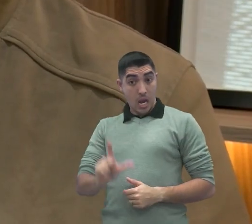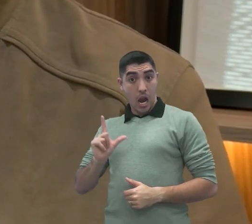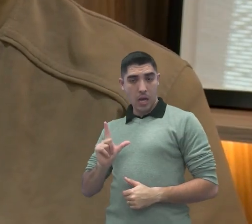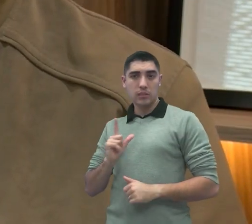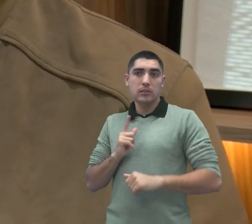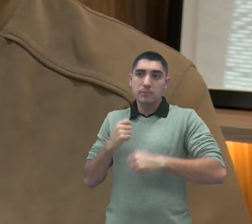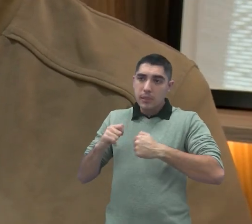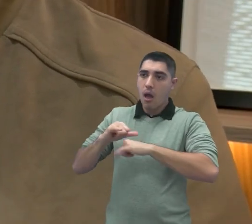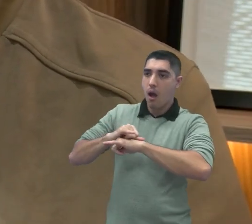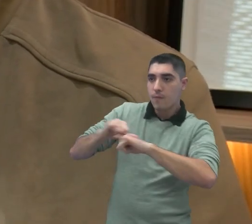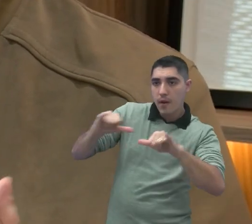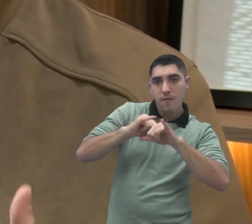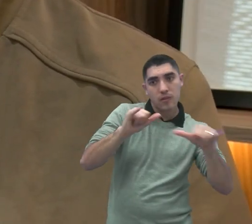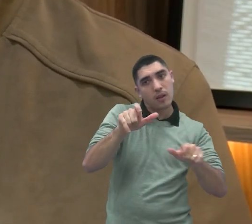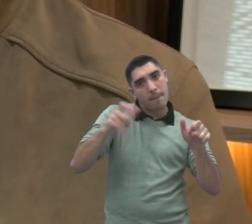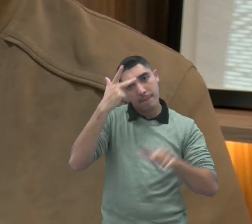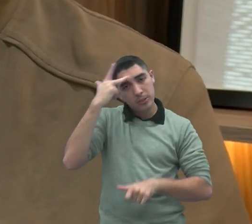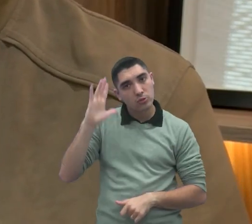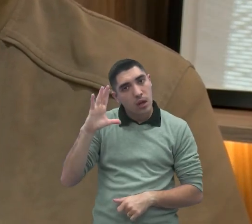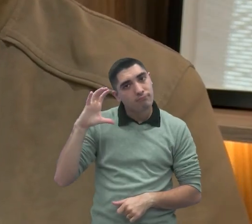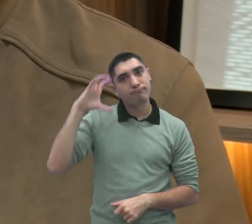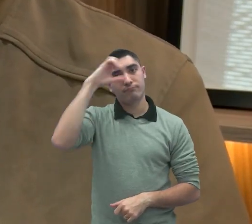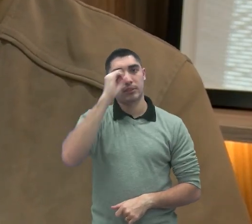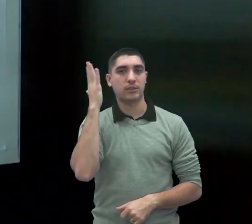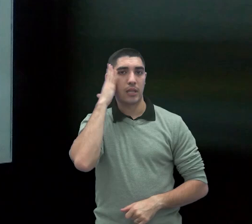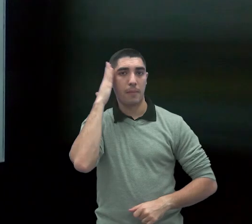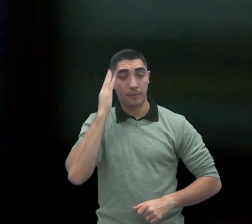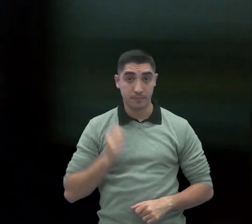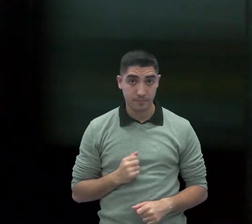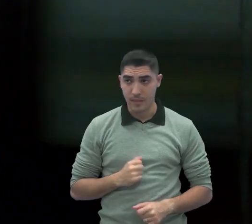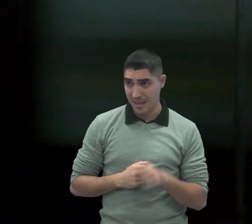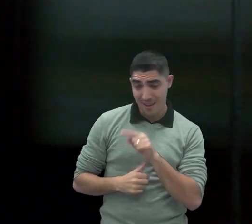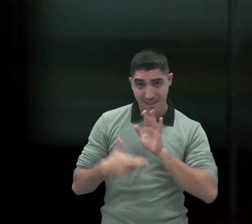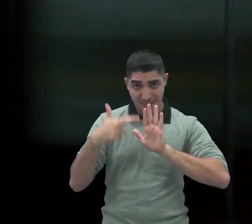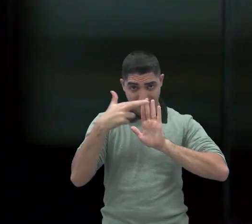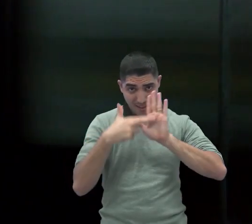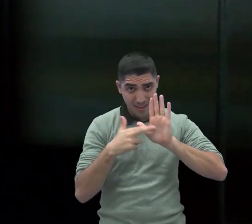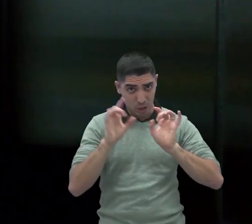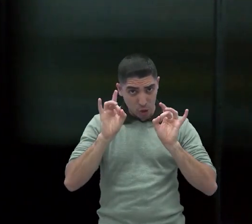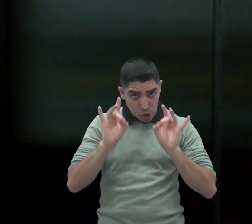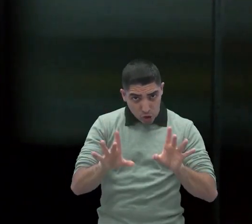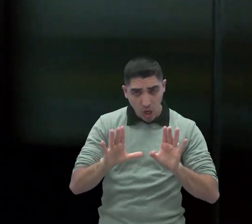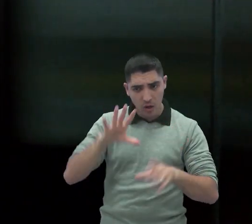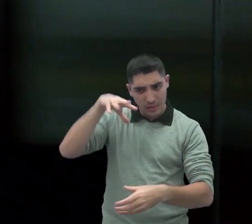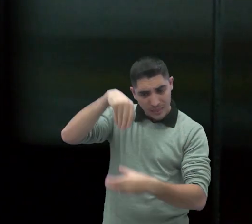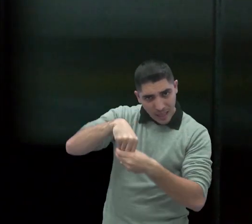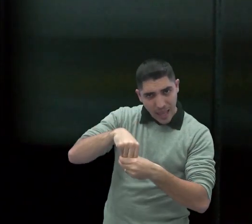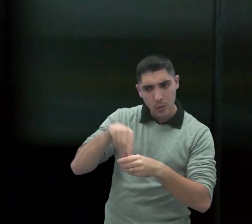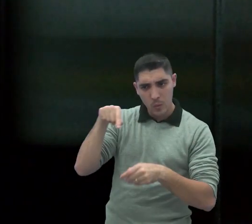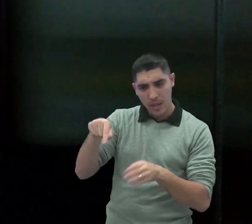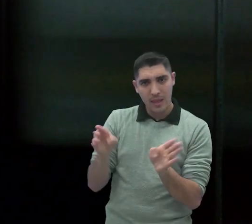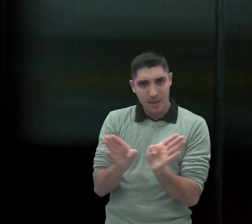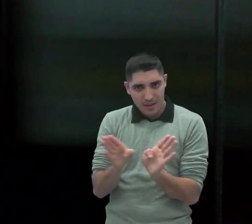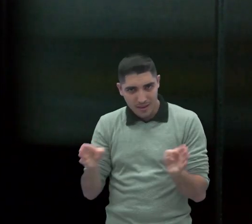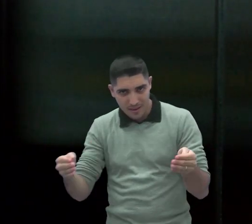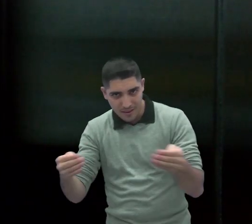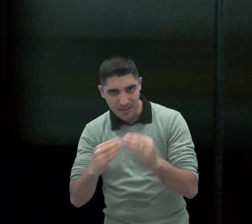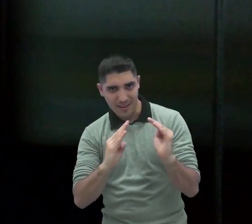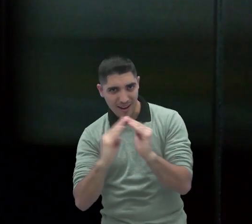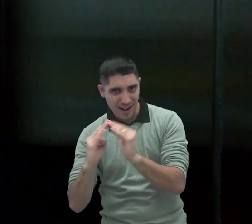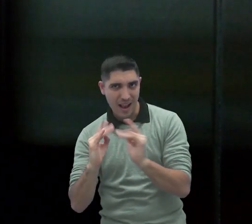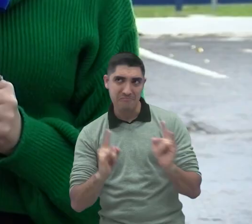a acontecer, justamente para conscientizar os moradores. E as regras não se restringem apenas aos regulamentos internos